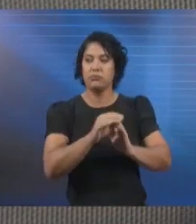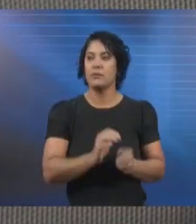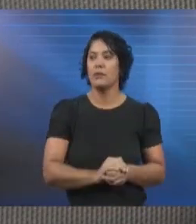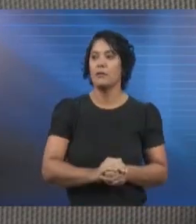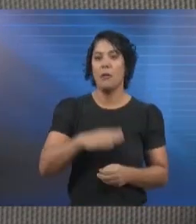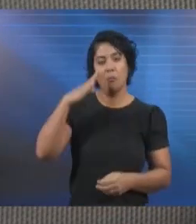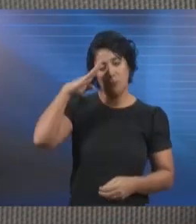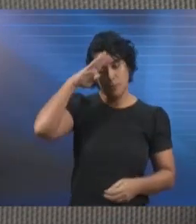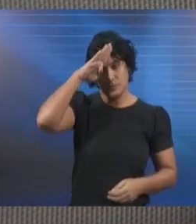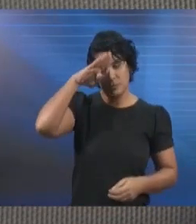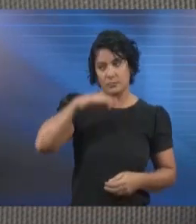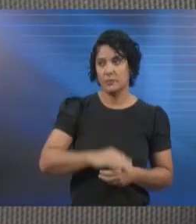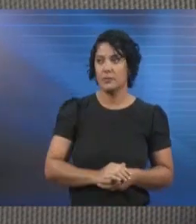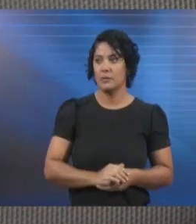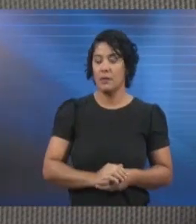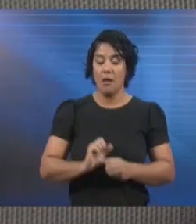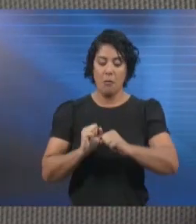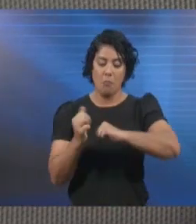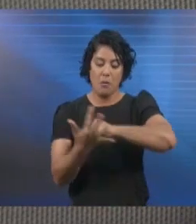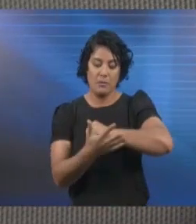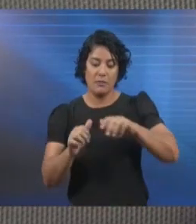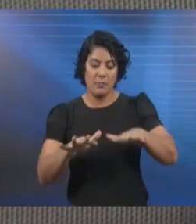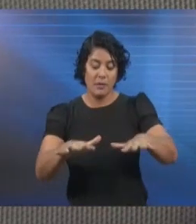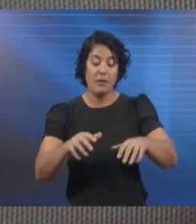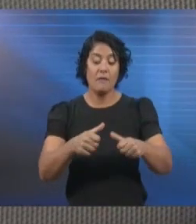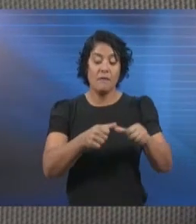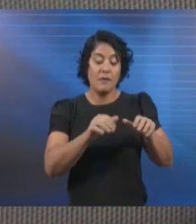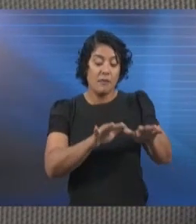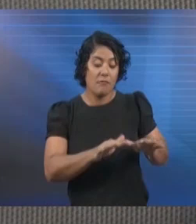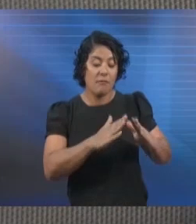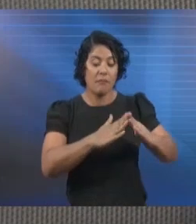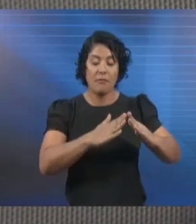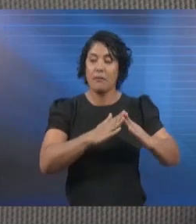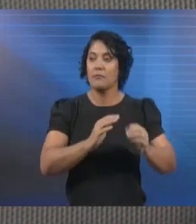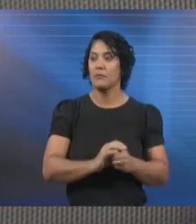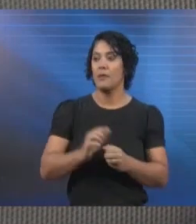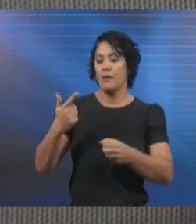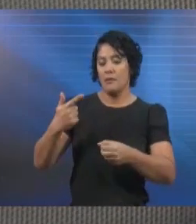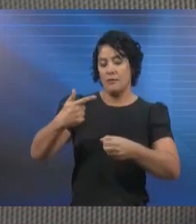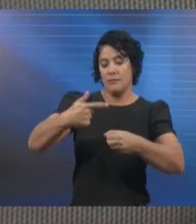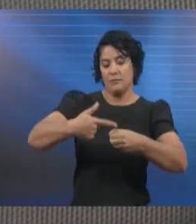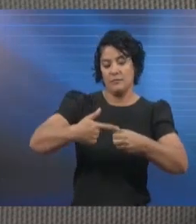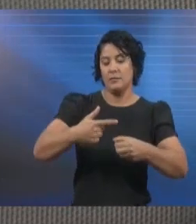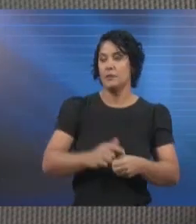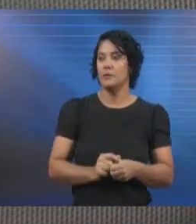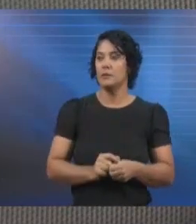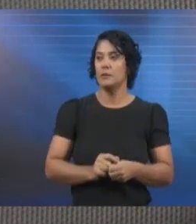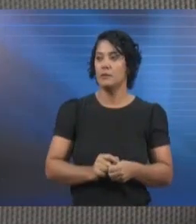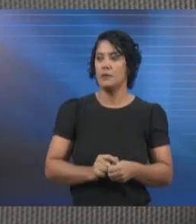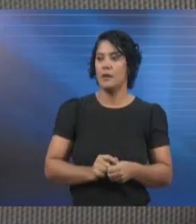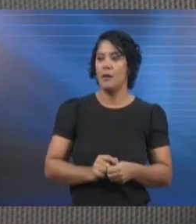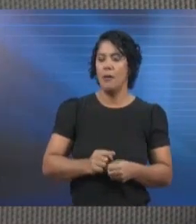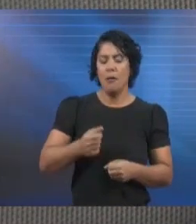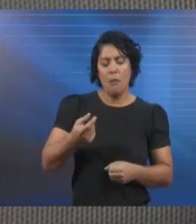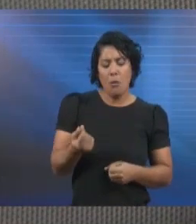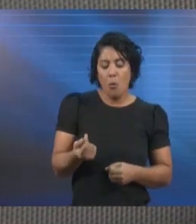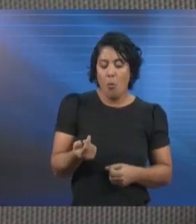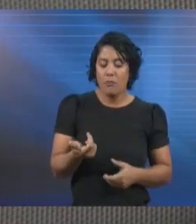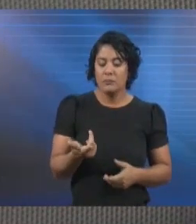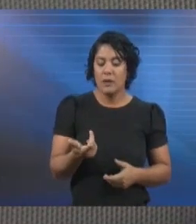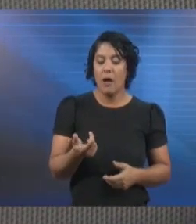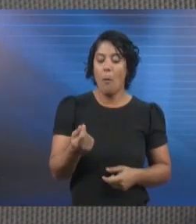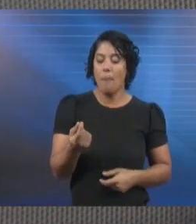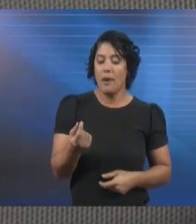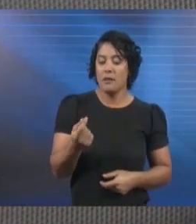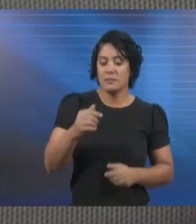bolsonaro mesmo com pandemia e fique em casa a gasolina explodiu no mundo todo o preço da gasolina mas o Brasil tinha um preço